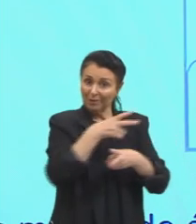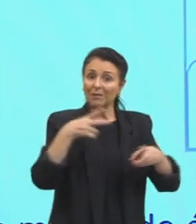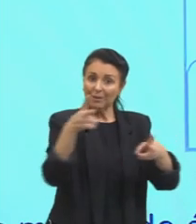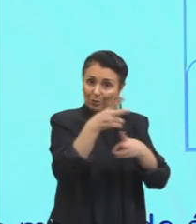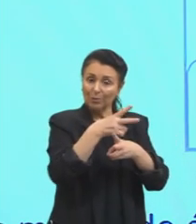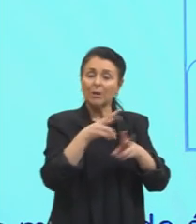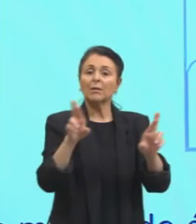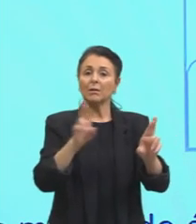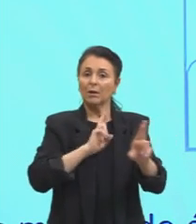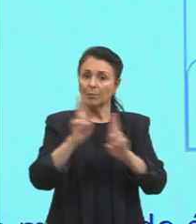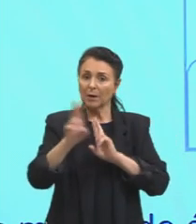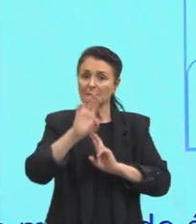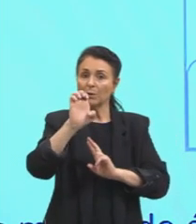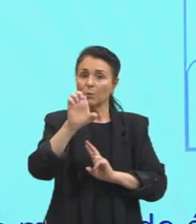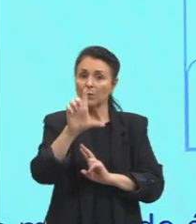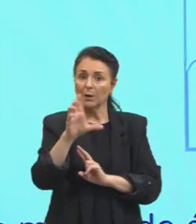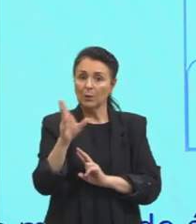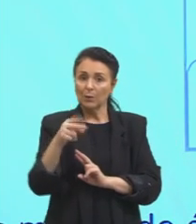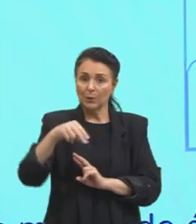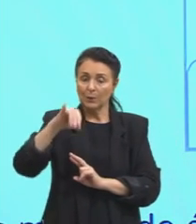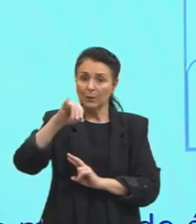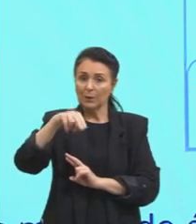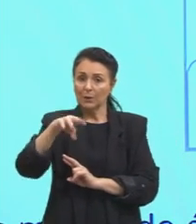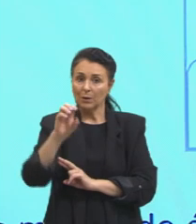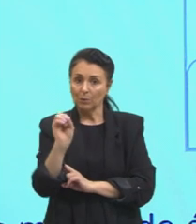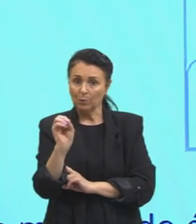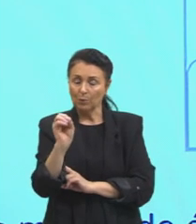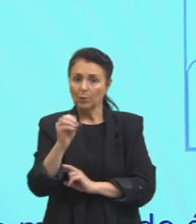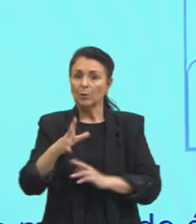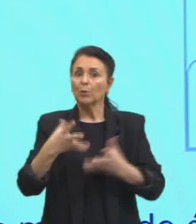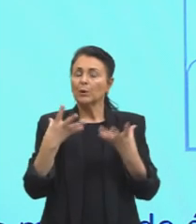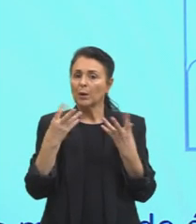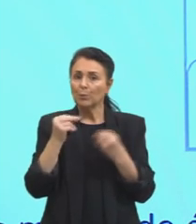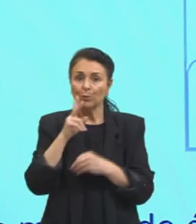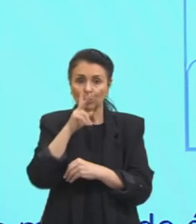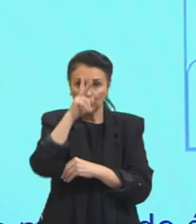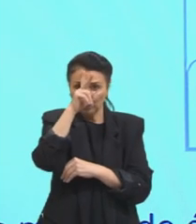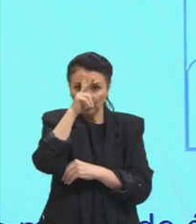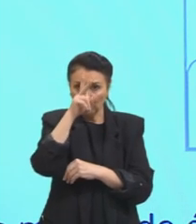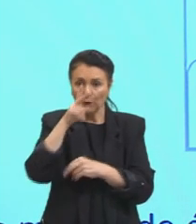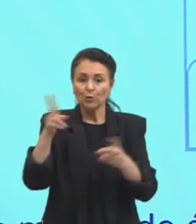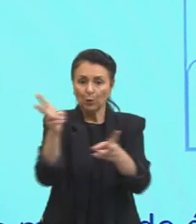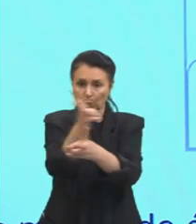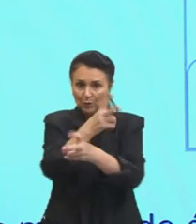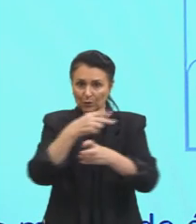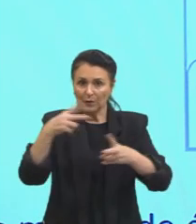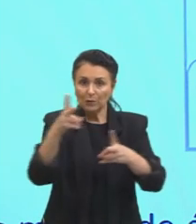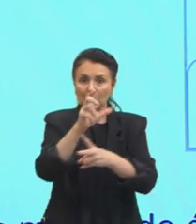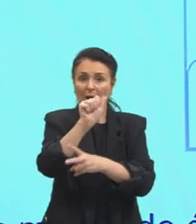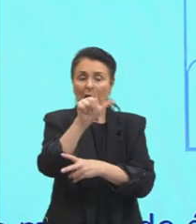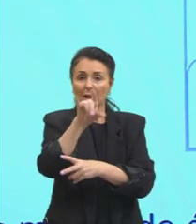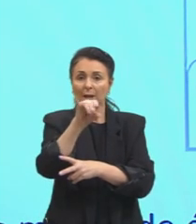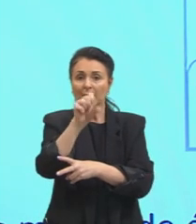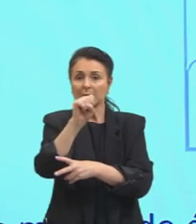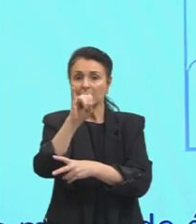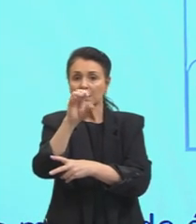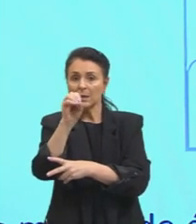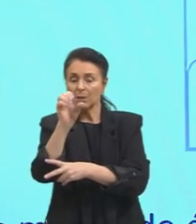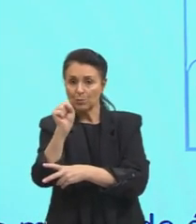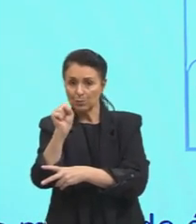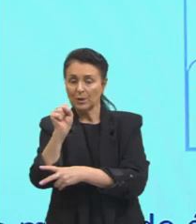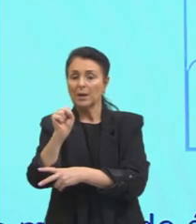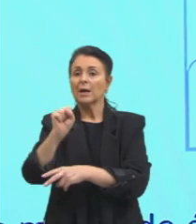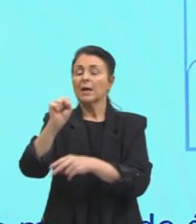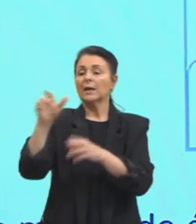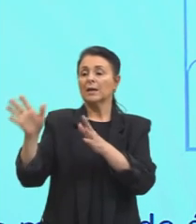fenômeno el ninho então quando ela intensificada quando nós temos aí os ventos alísios empurrando essa sua Equatorial quente